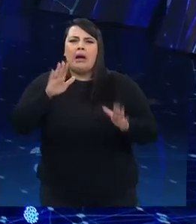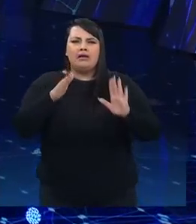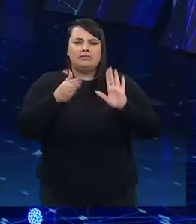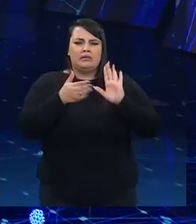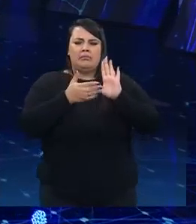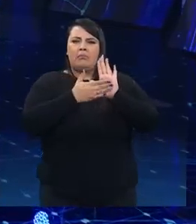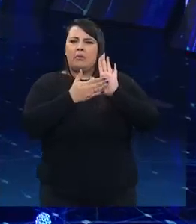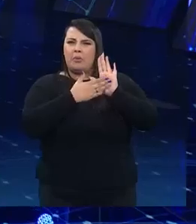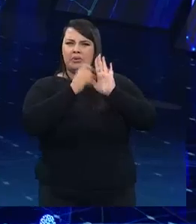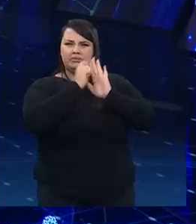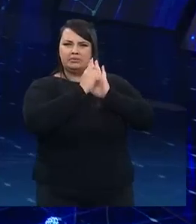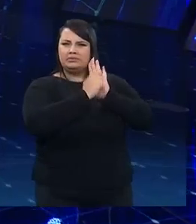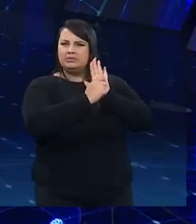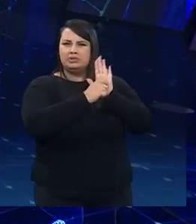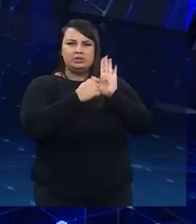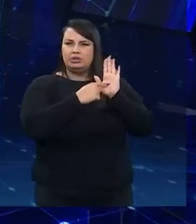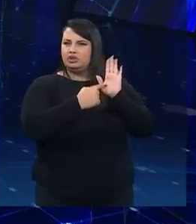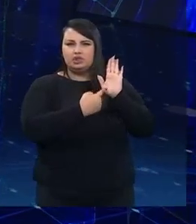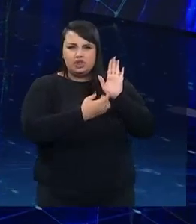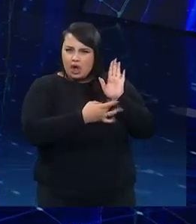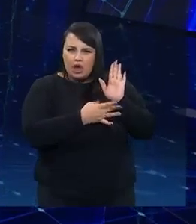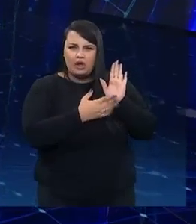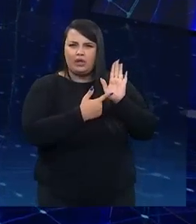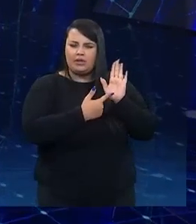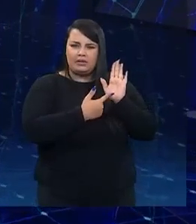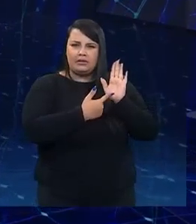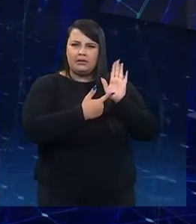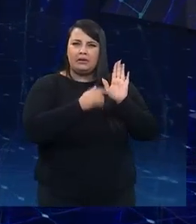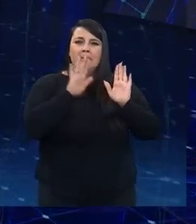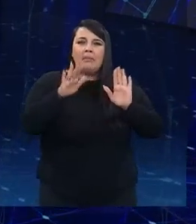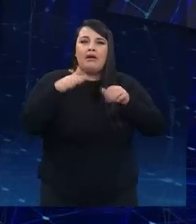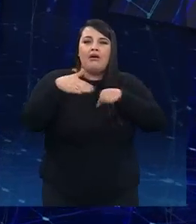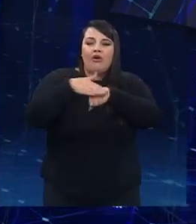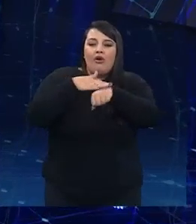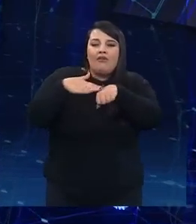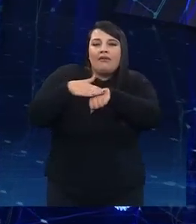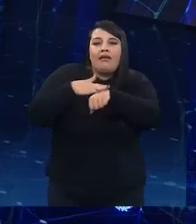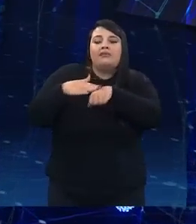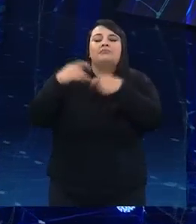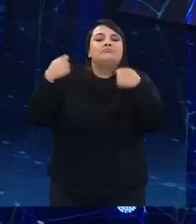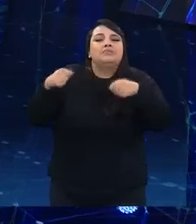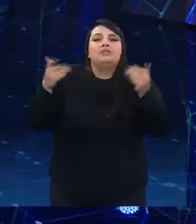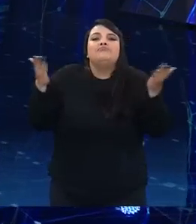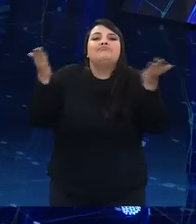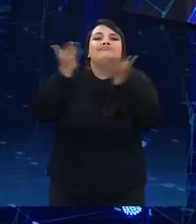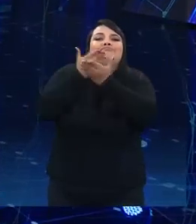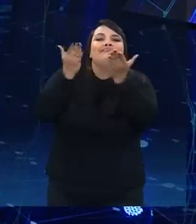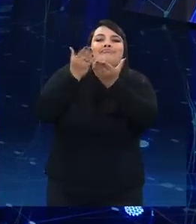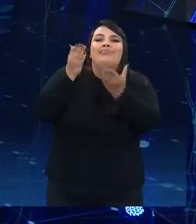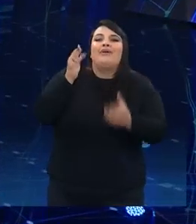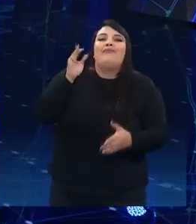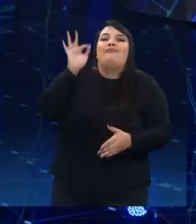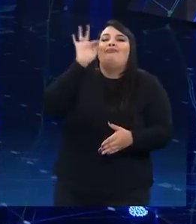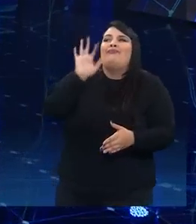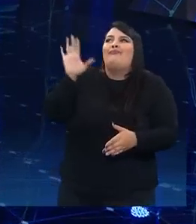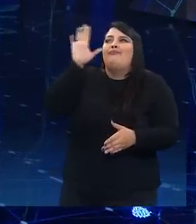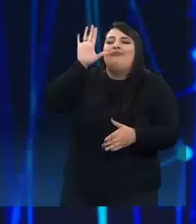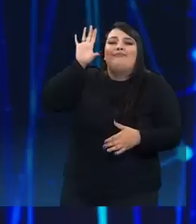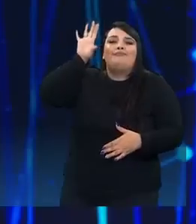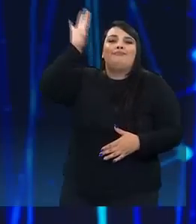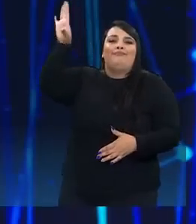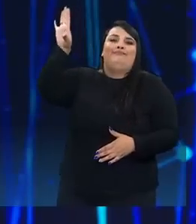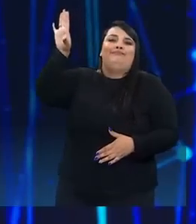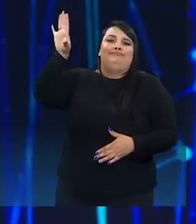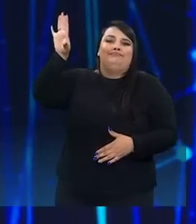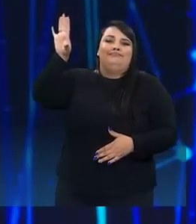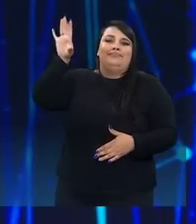nem no estadual. Não há conversa, não há diálogo entre os dois orçamentos. O que há é dinheiro na mão do relator. O